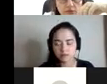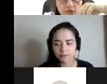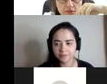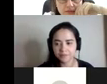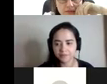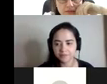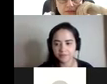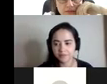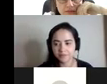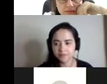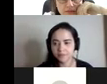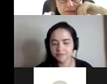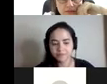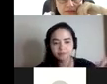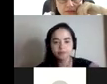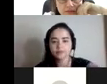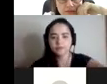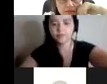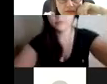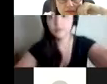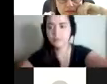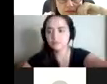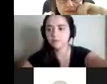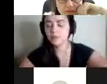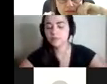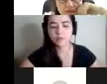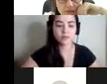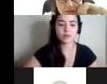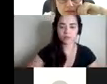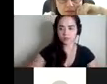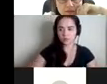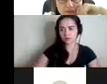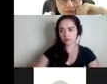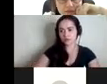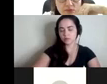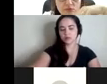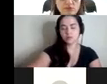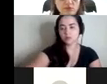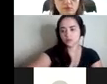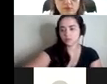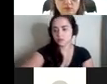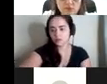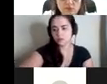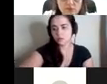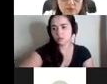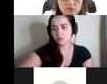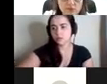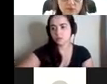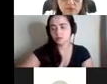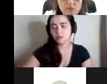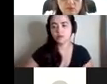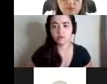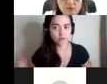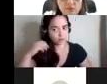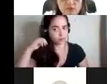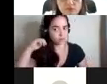View. Ah, e um monte de quadradinho foto. Em cima. Ah, achei. View. E qual é a opção para eu